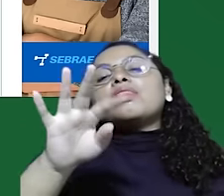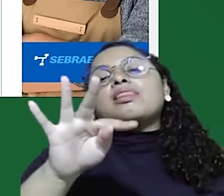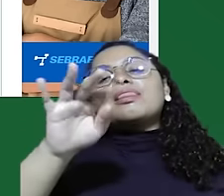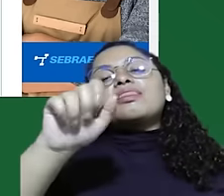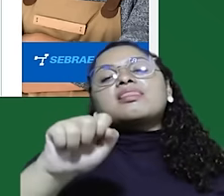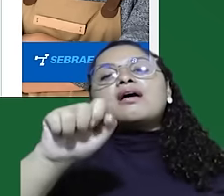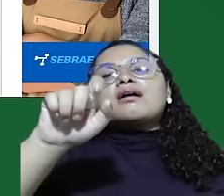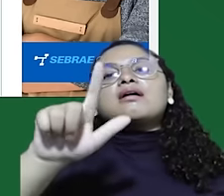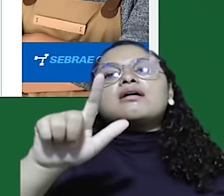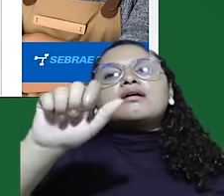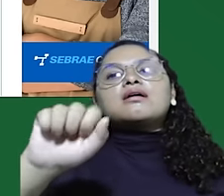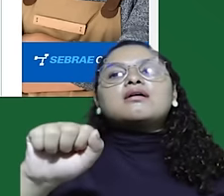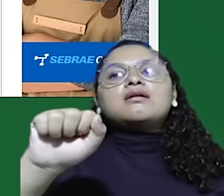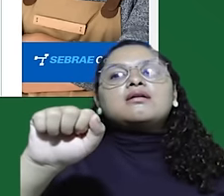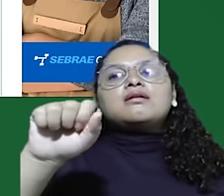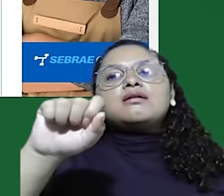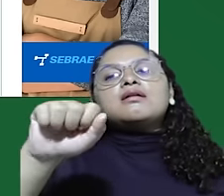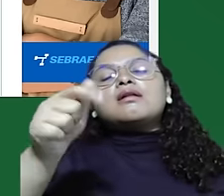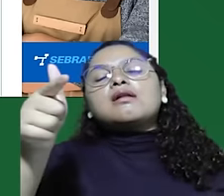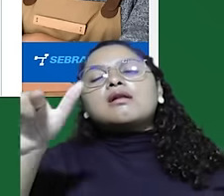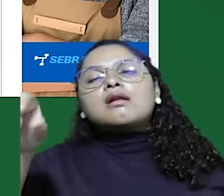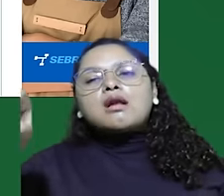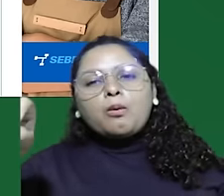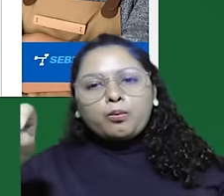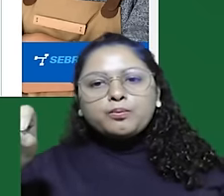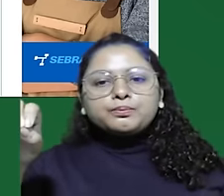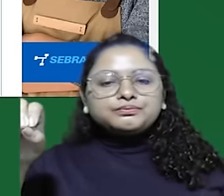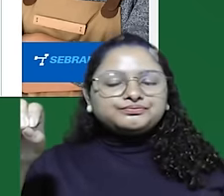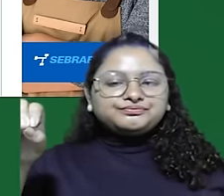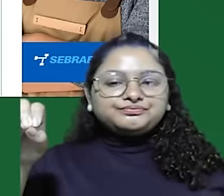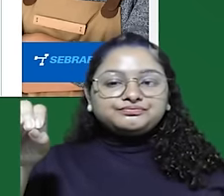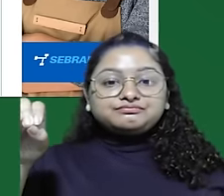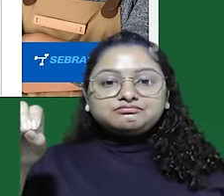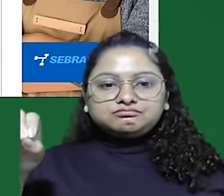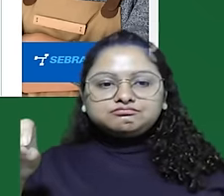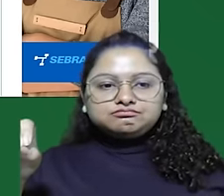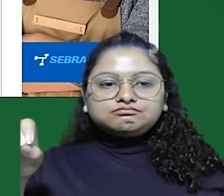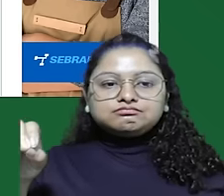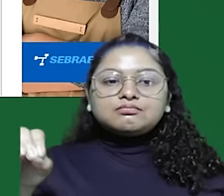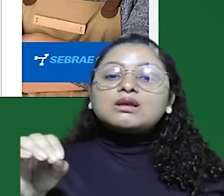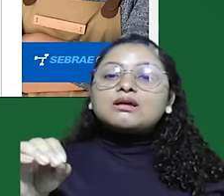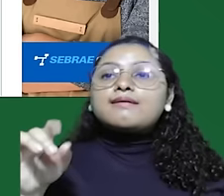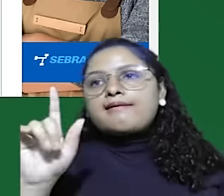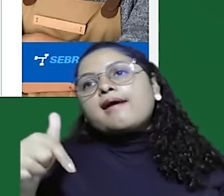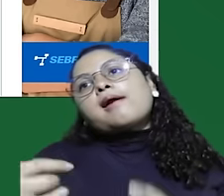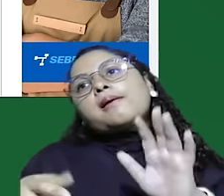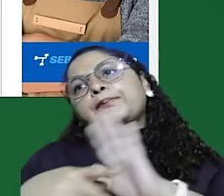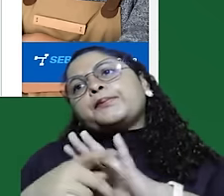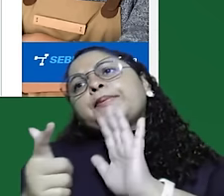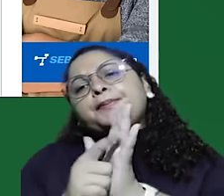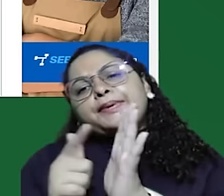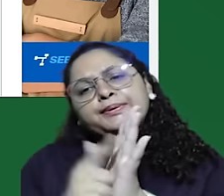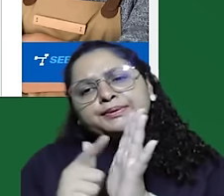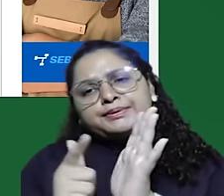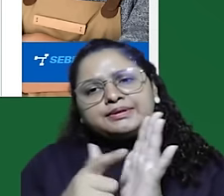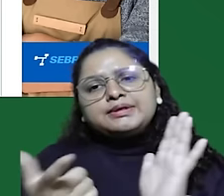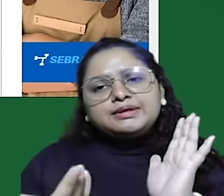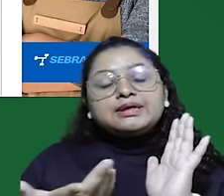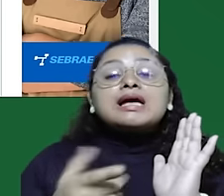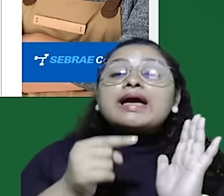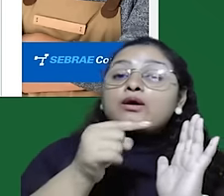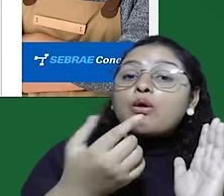esse modelo é um papel é de papel agora você vai comear a emitir uma nota fiscal de produto é uma nota fiscal